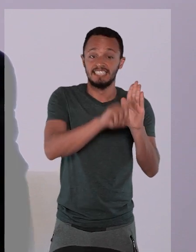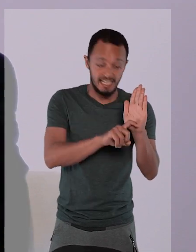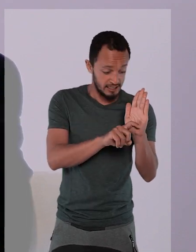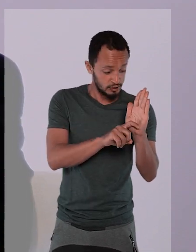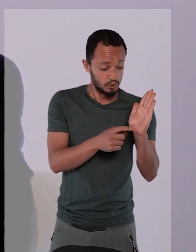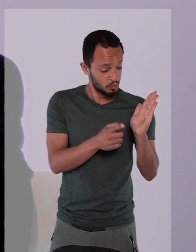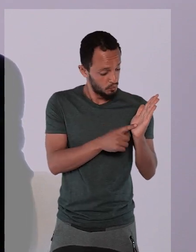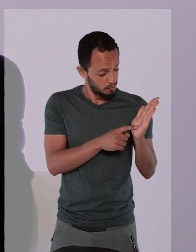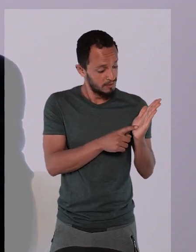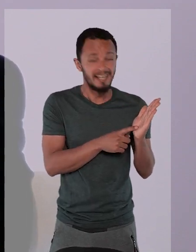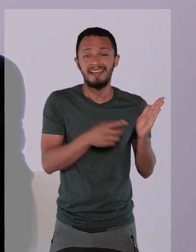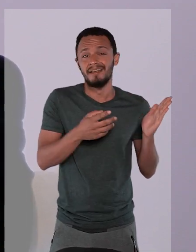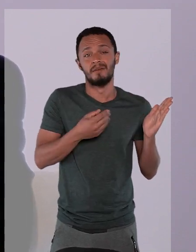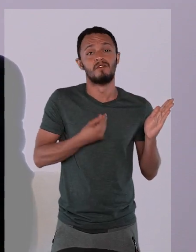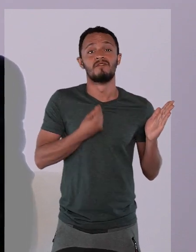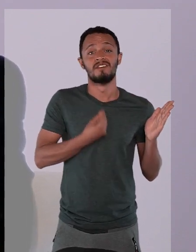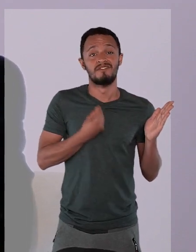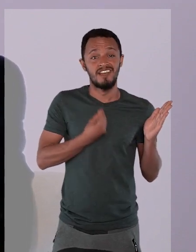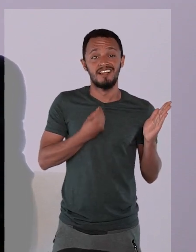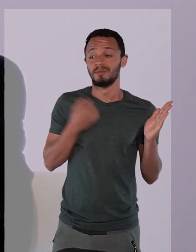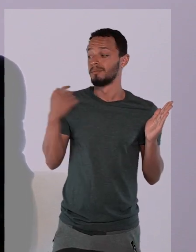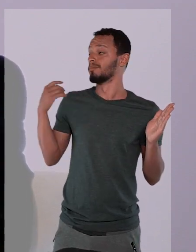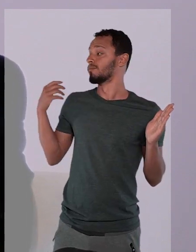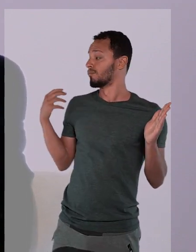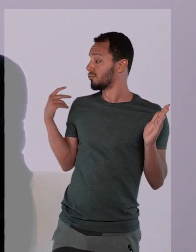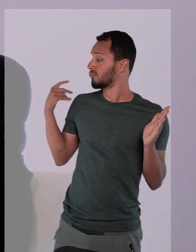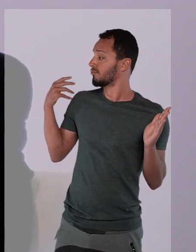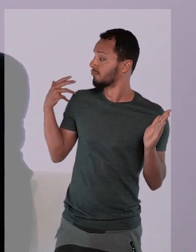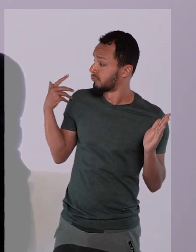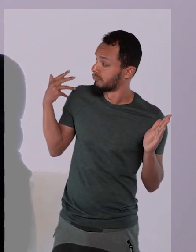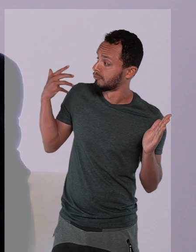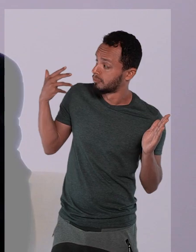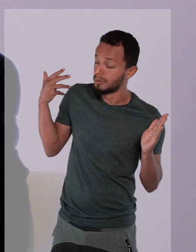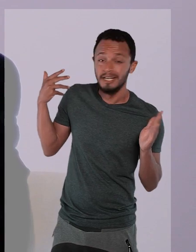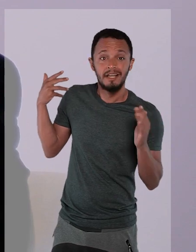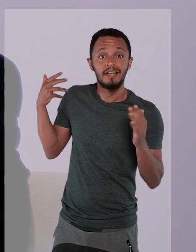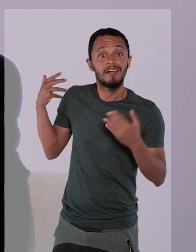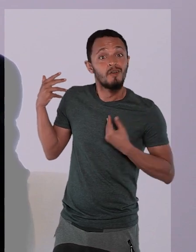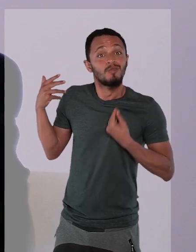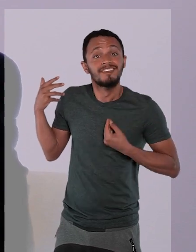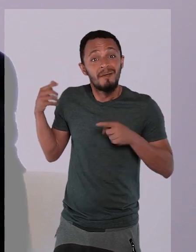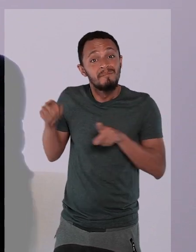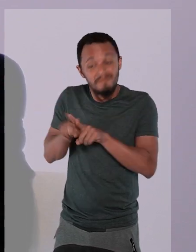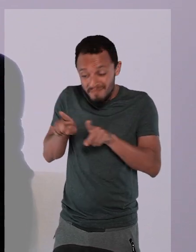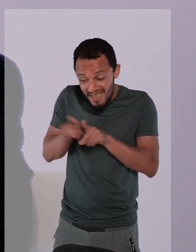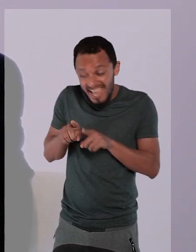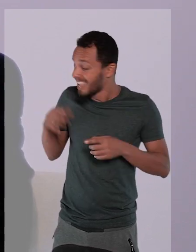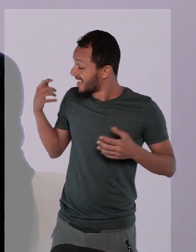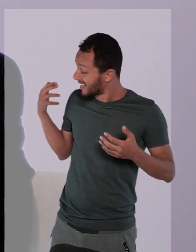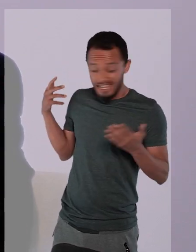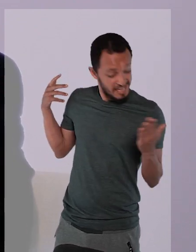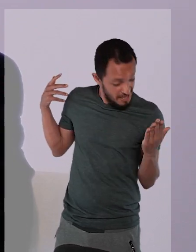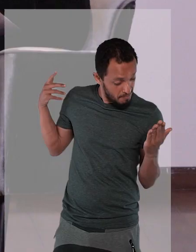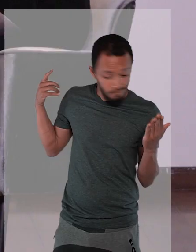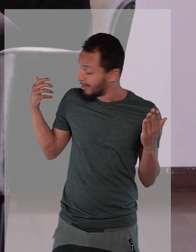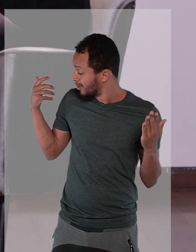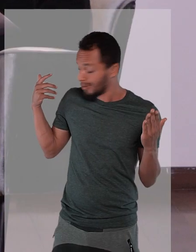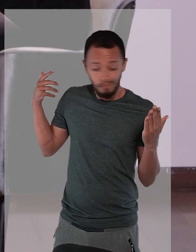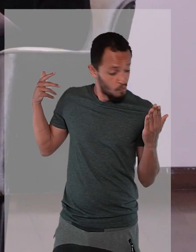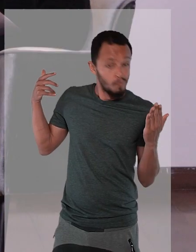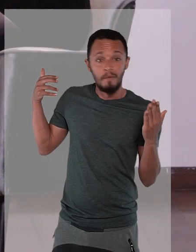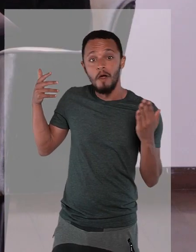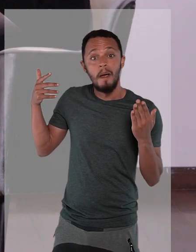Eu fui revivendo ou revendo, né, tudo o que eu vivi também, né? Nós vivemos